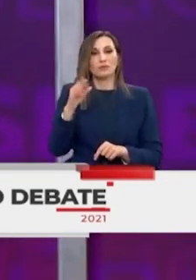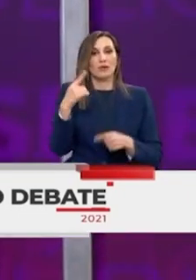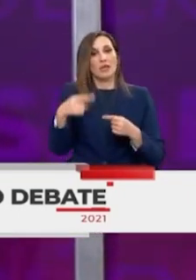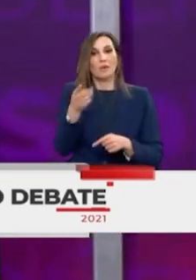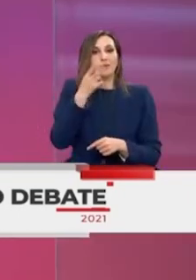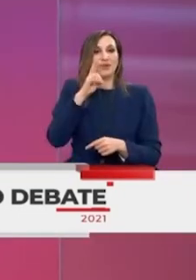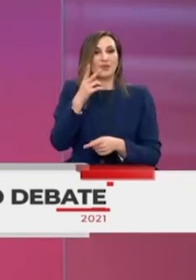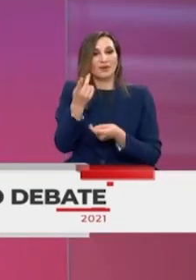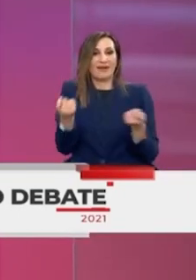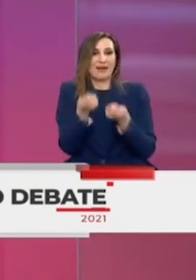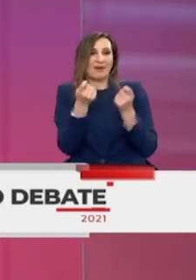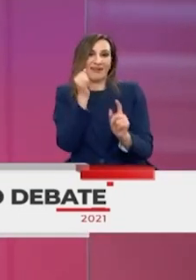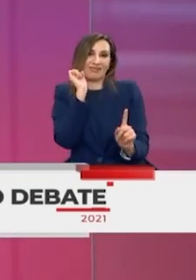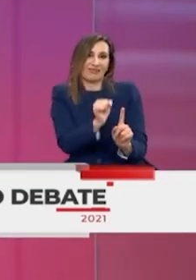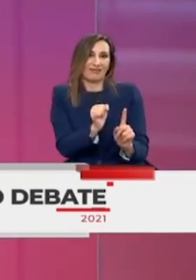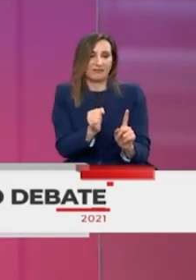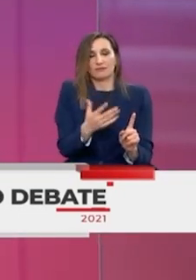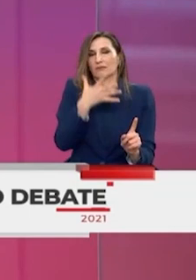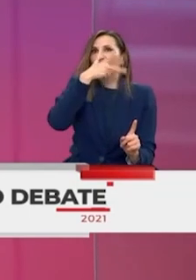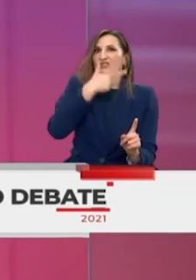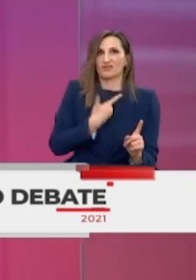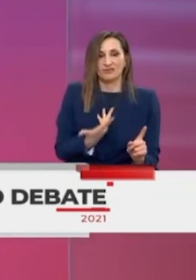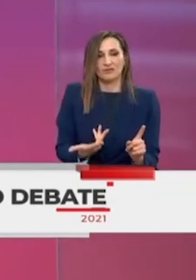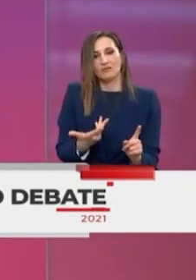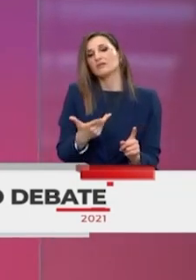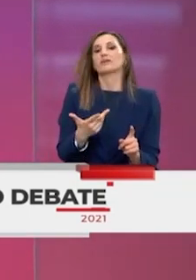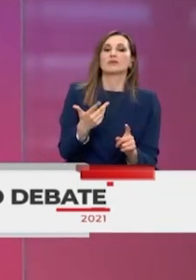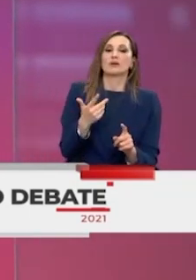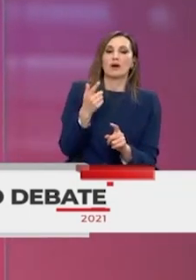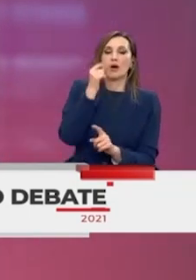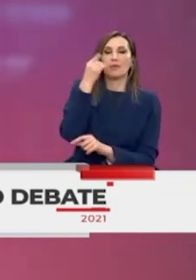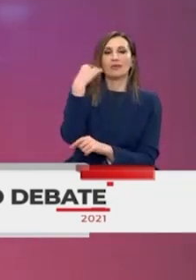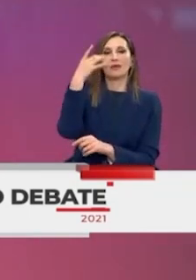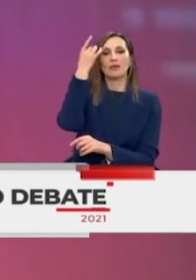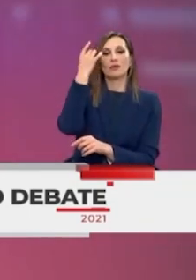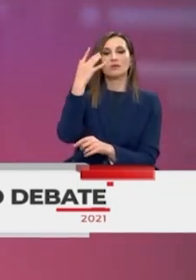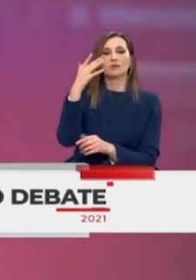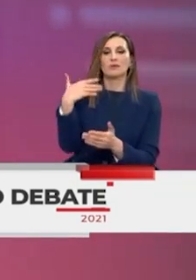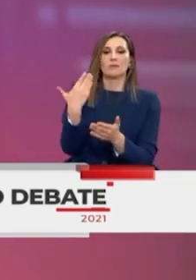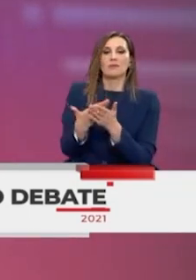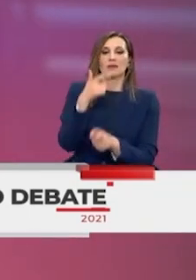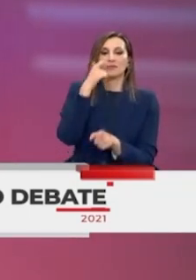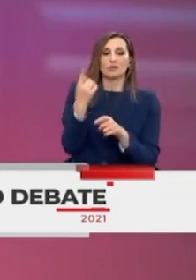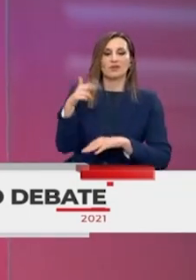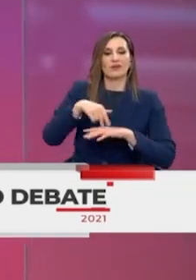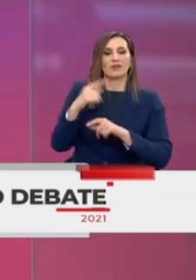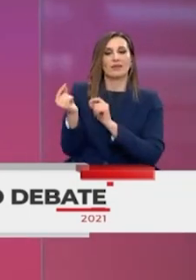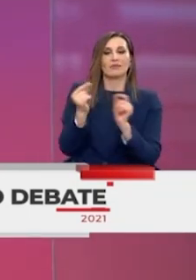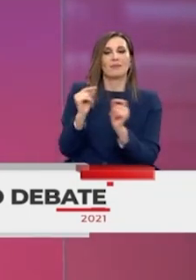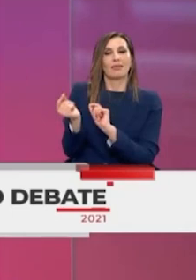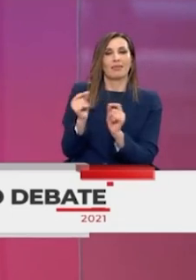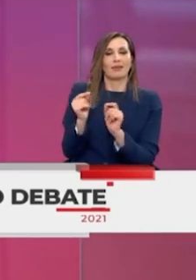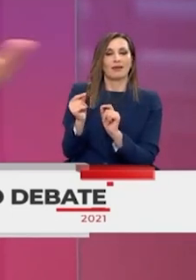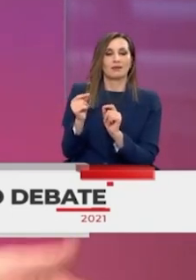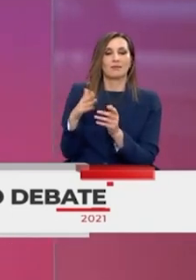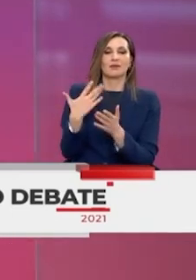Gomes. Isso é que é triste. Pedro, este senhor tem truques para tentar arrastar para a lama quem vem aqui debater com ele? Para a